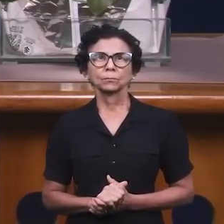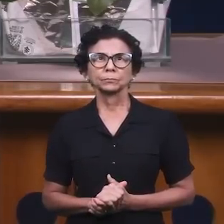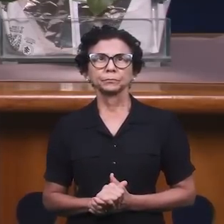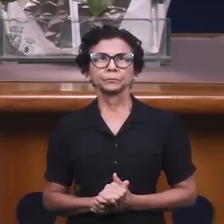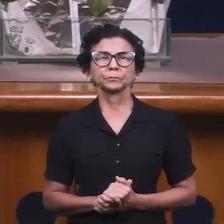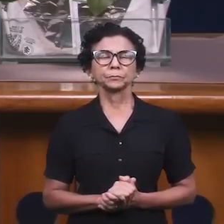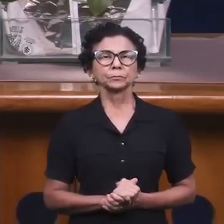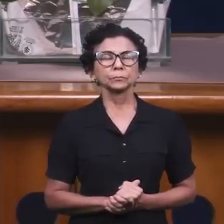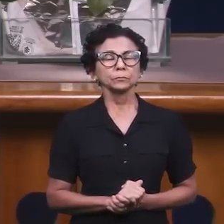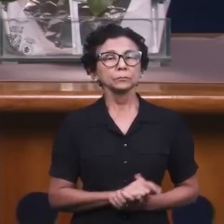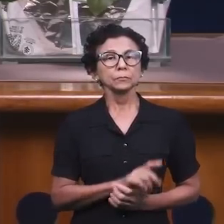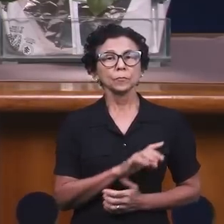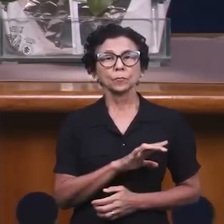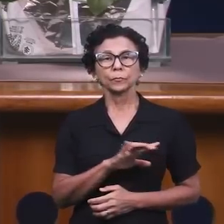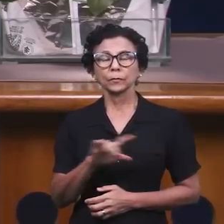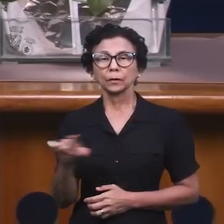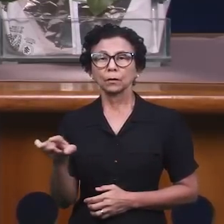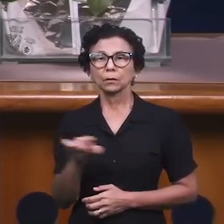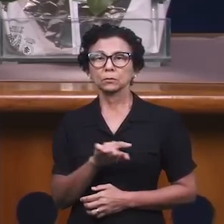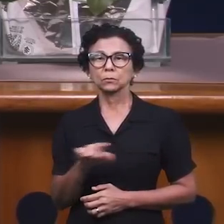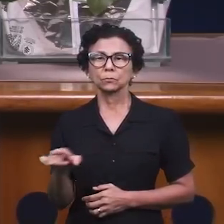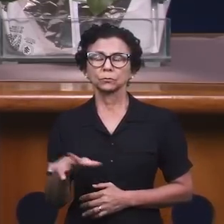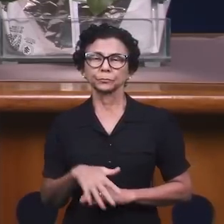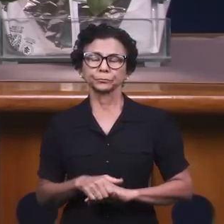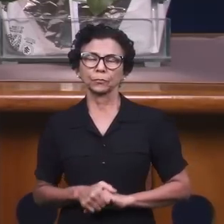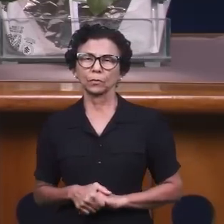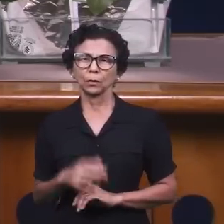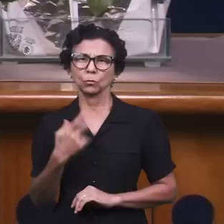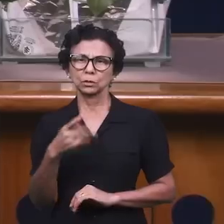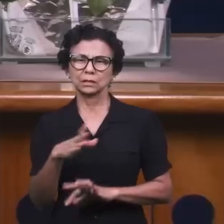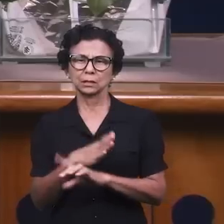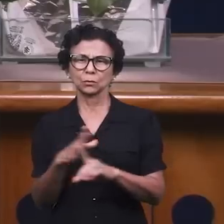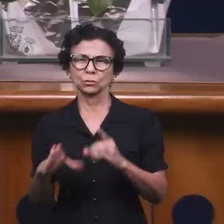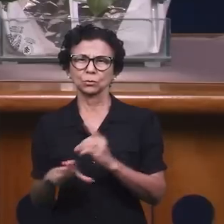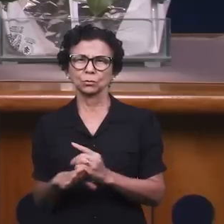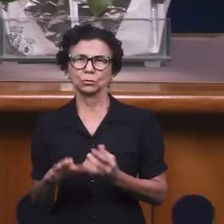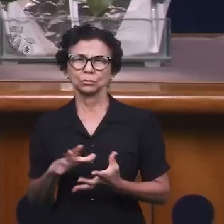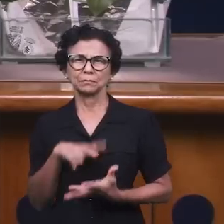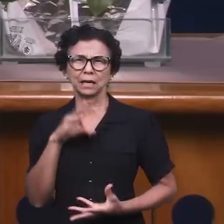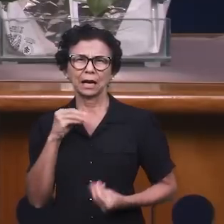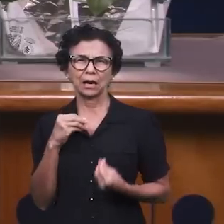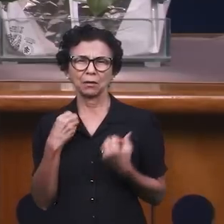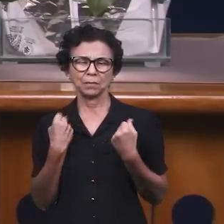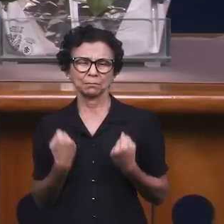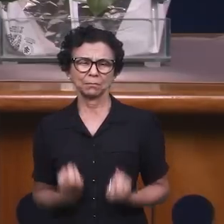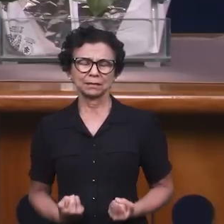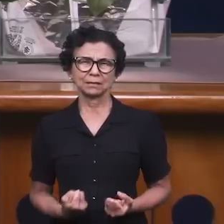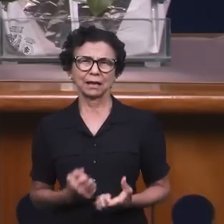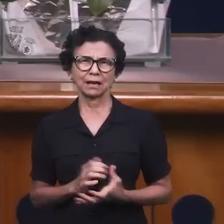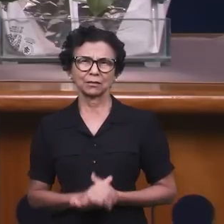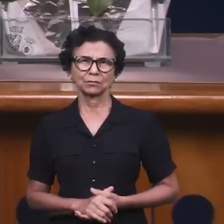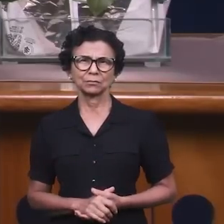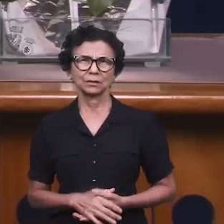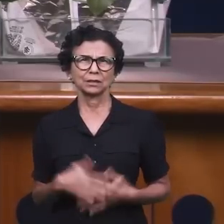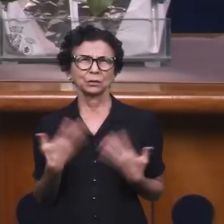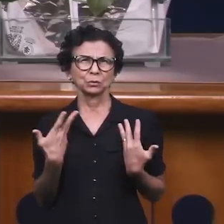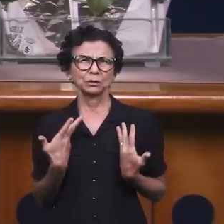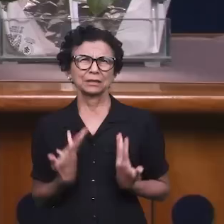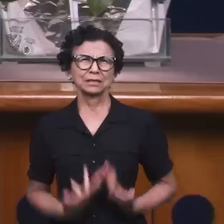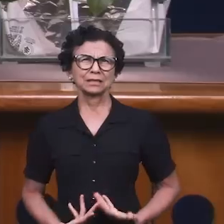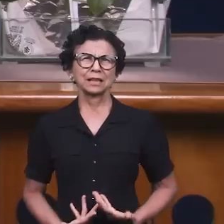vossas solenidades as aborrece a minha alma, já me são pesadas, já estou cansado de as